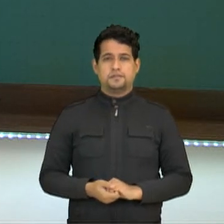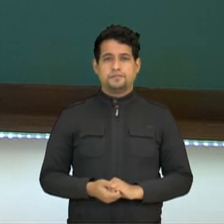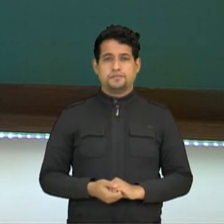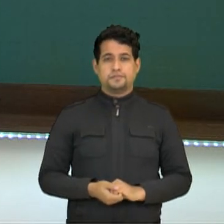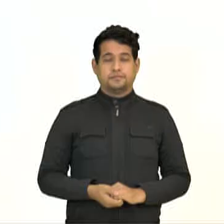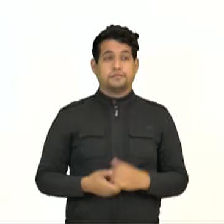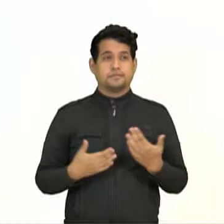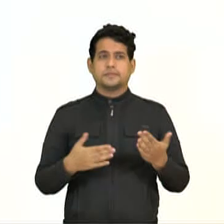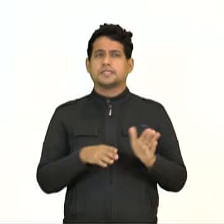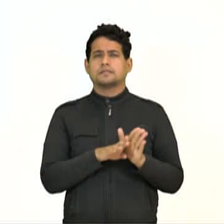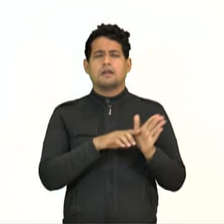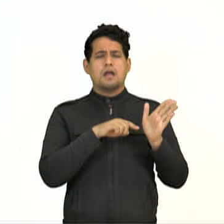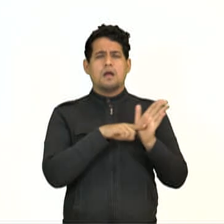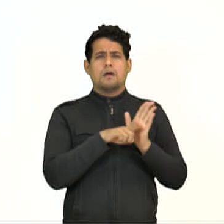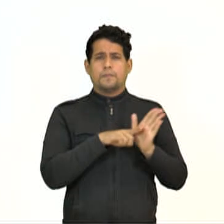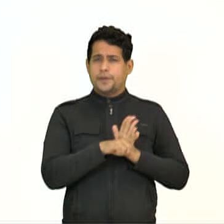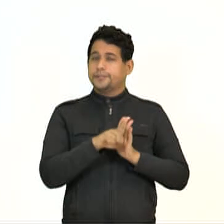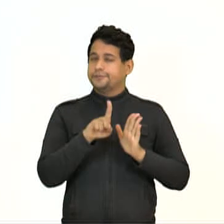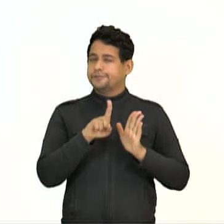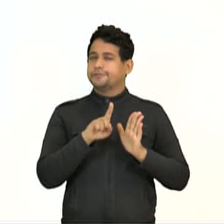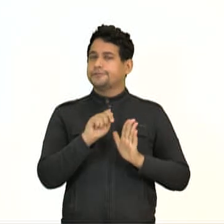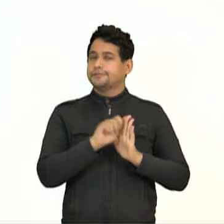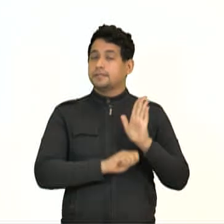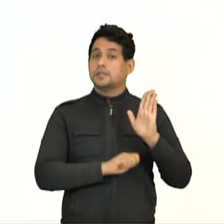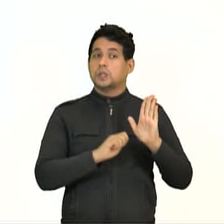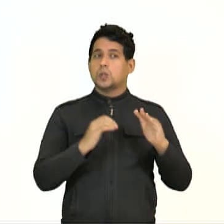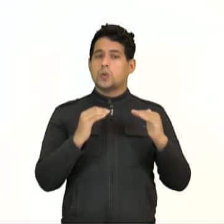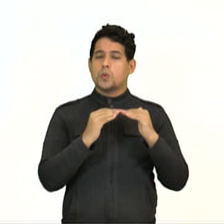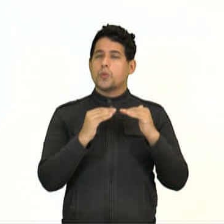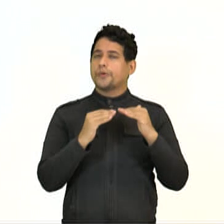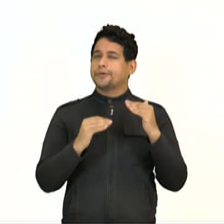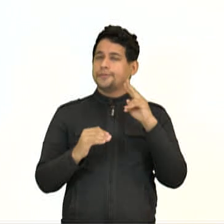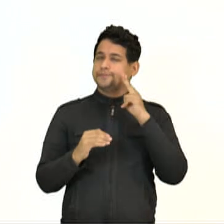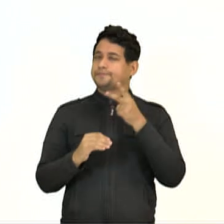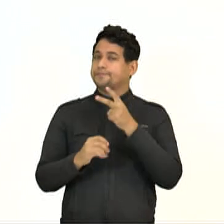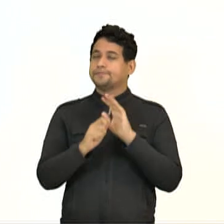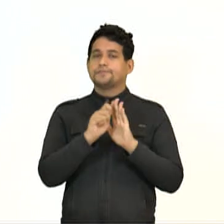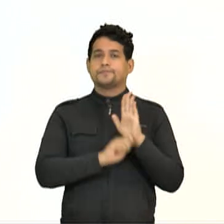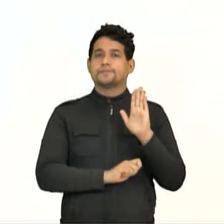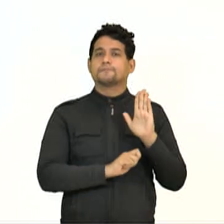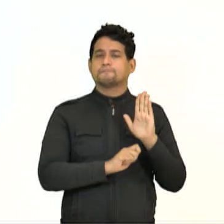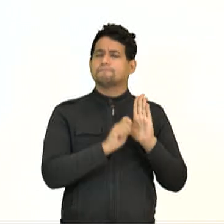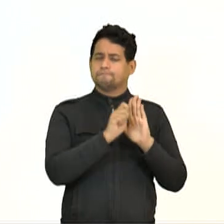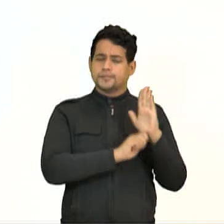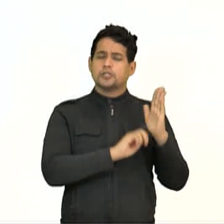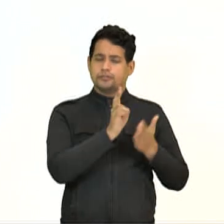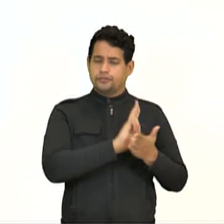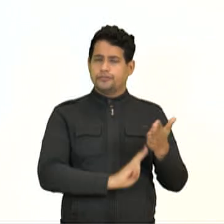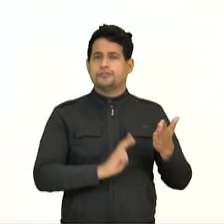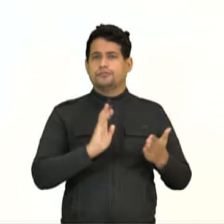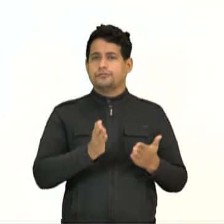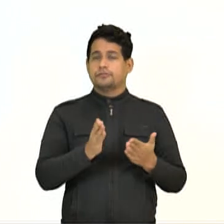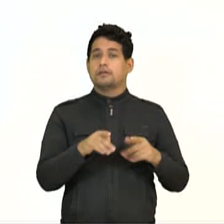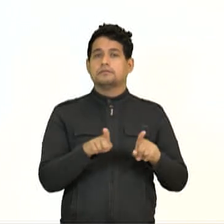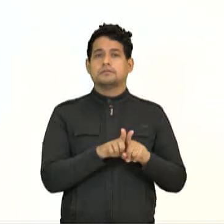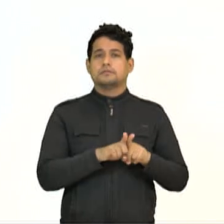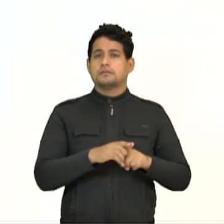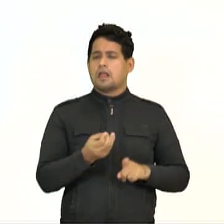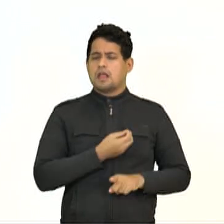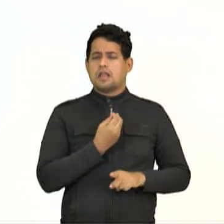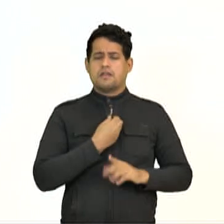the questions according to the text. Então de acordo com o texto que a gente acabou de ler. I live in a